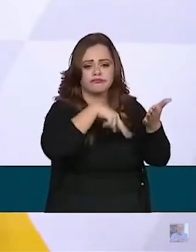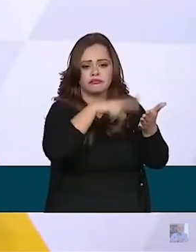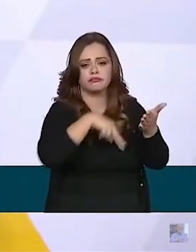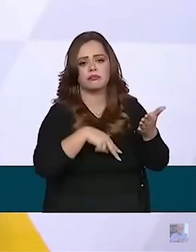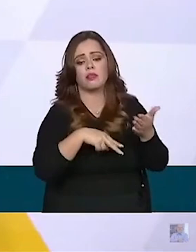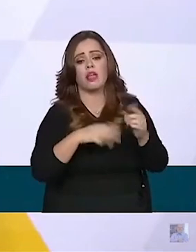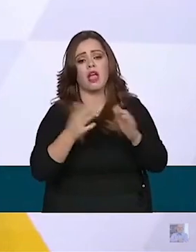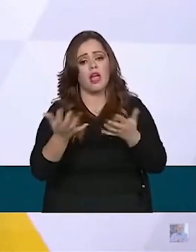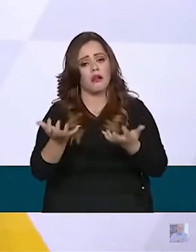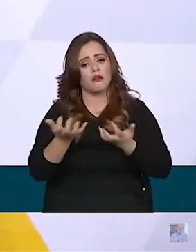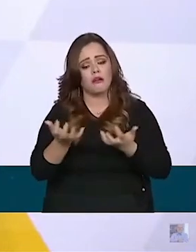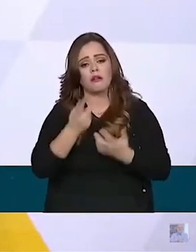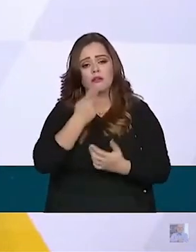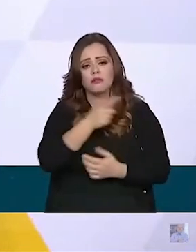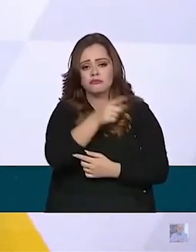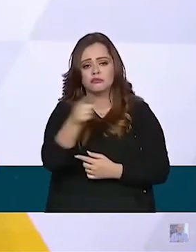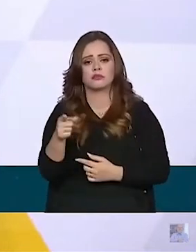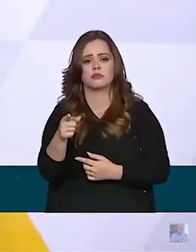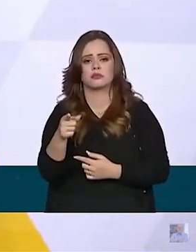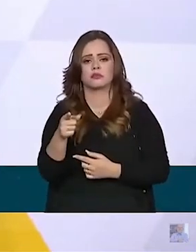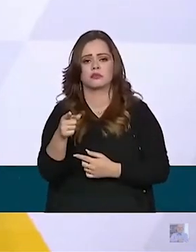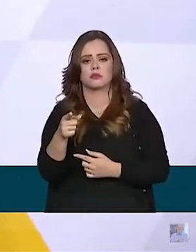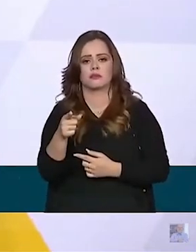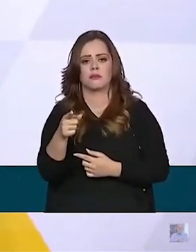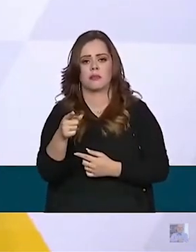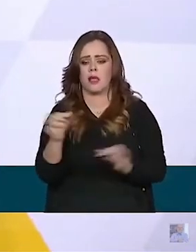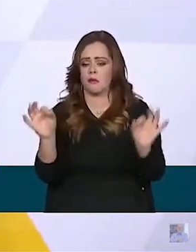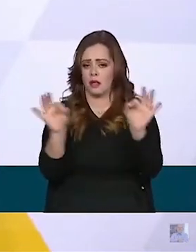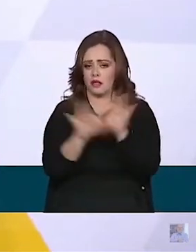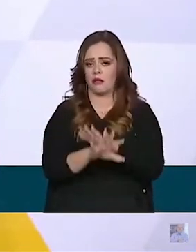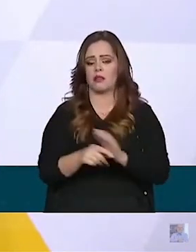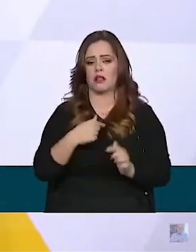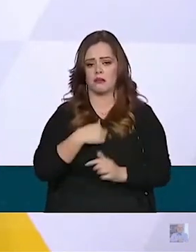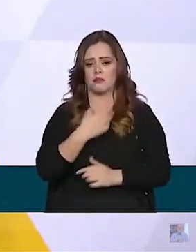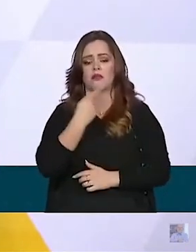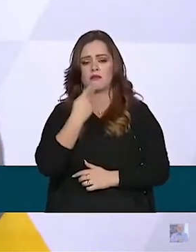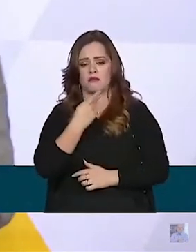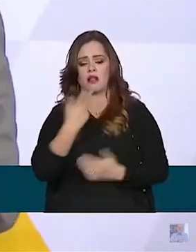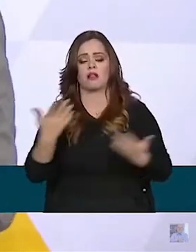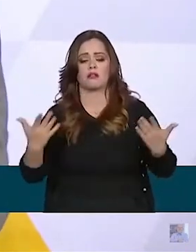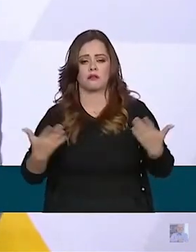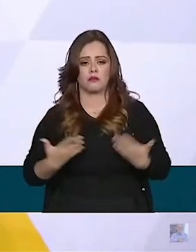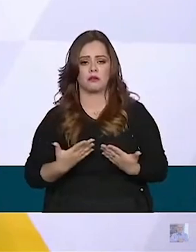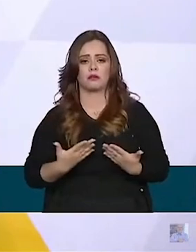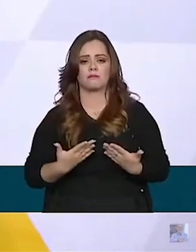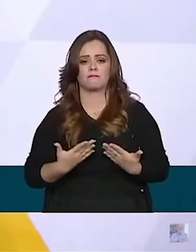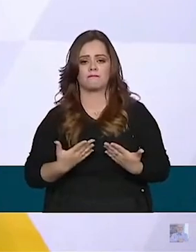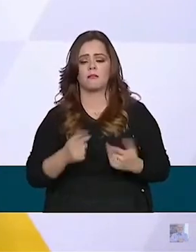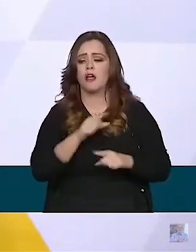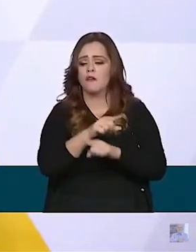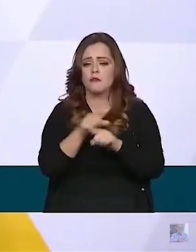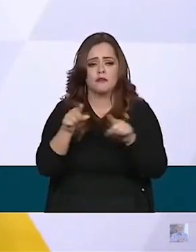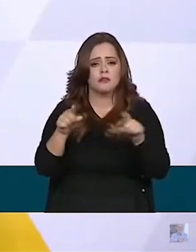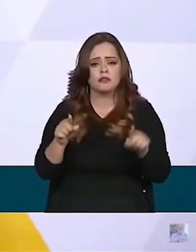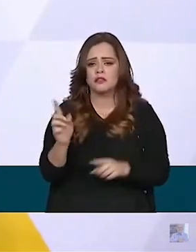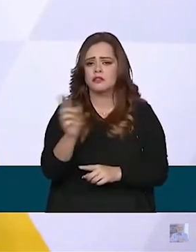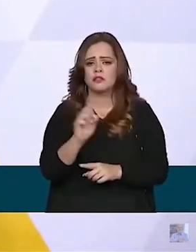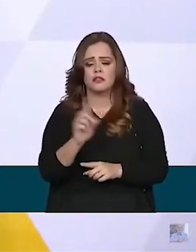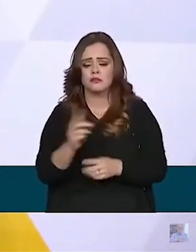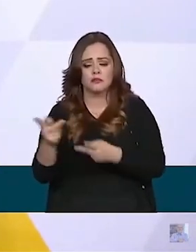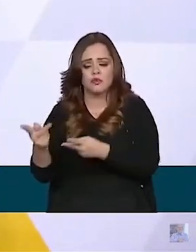Eu quero dizer para vocês, para terminar essa fala aqui, dizer para vocês que vocês não